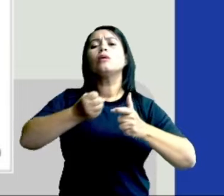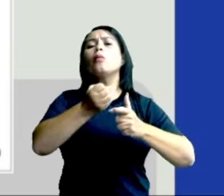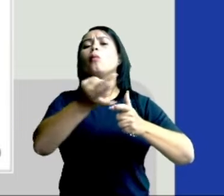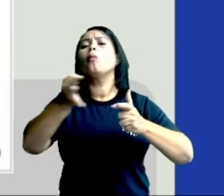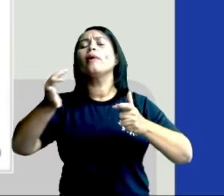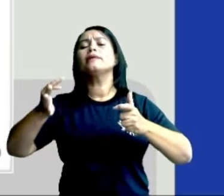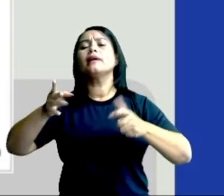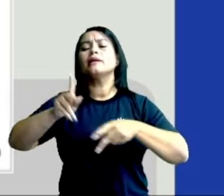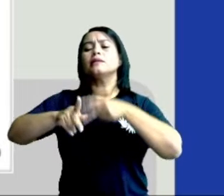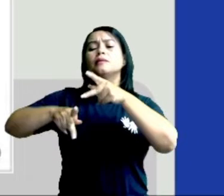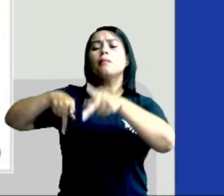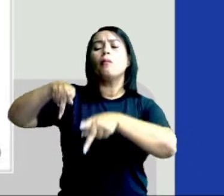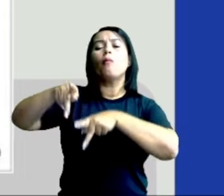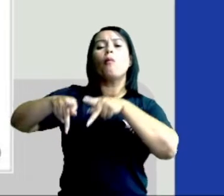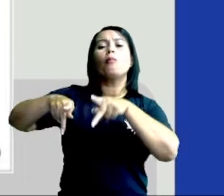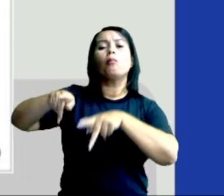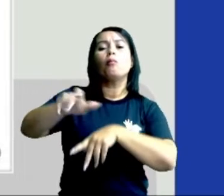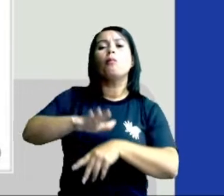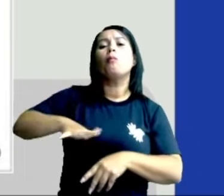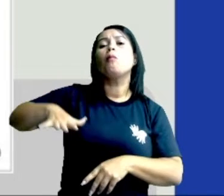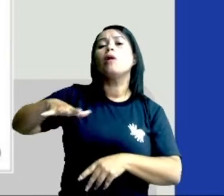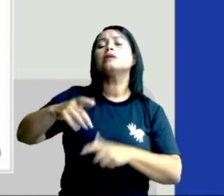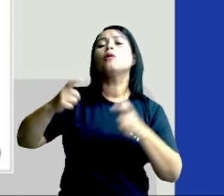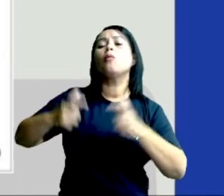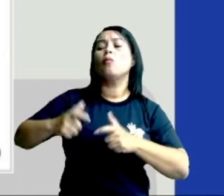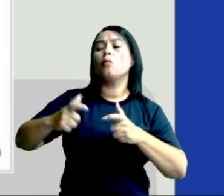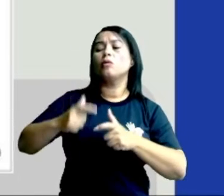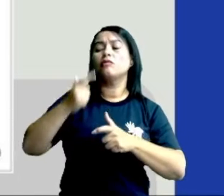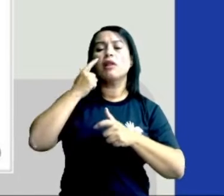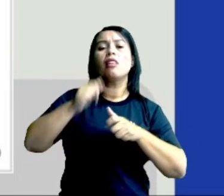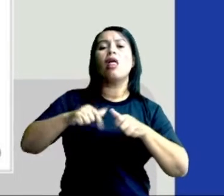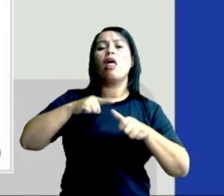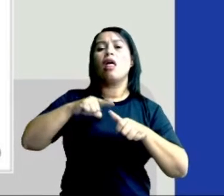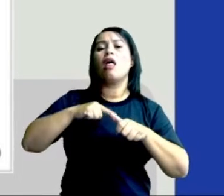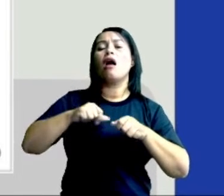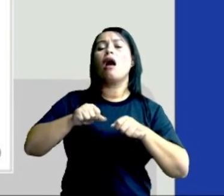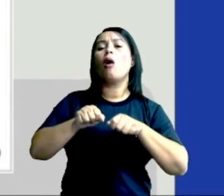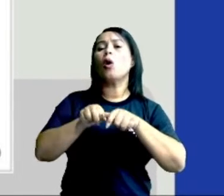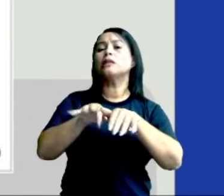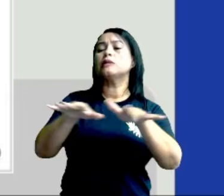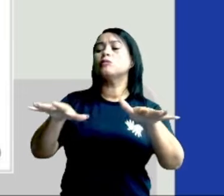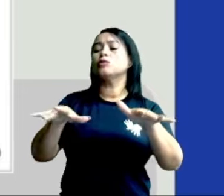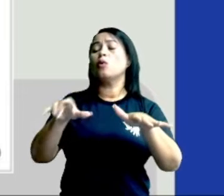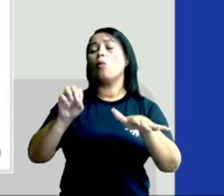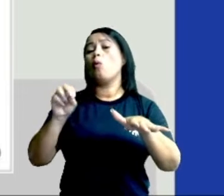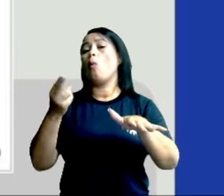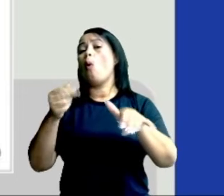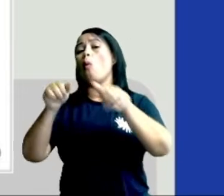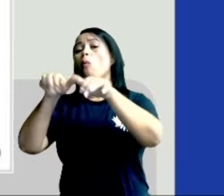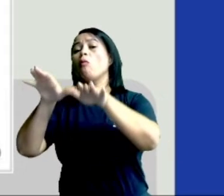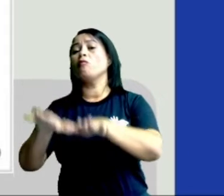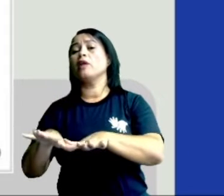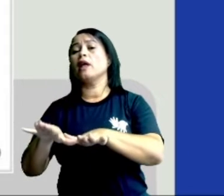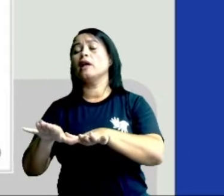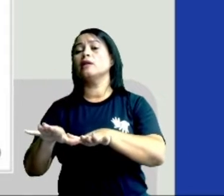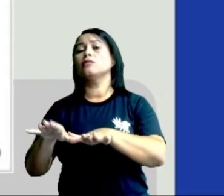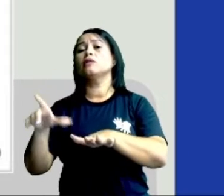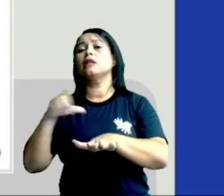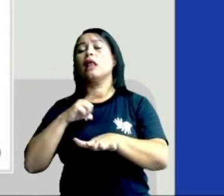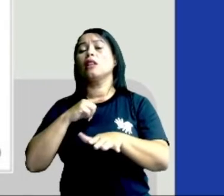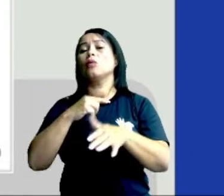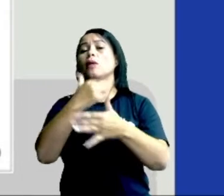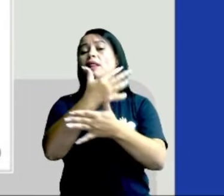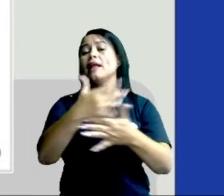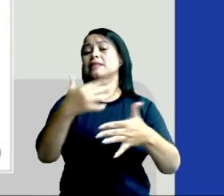né? A distribuição da população, aí a gente vai ver que ela ou está fixada na região